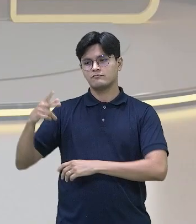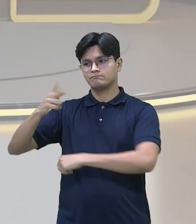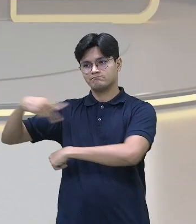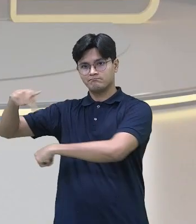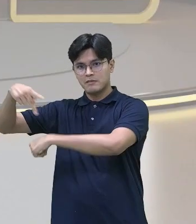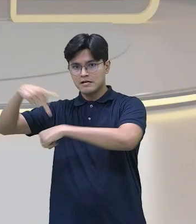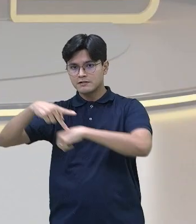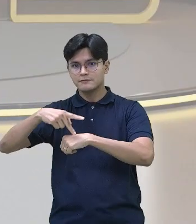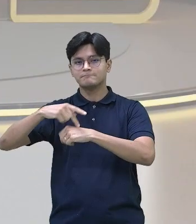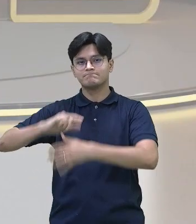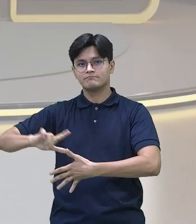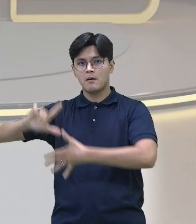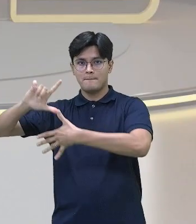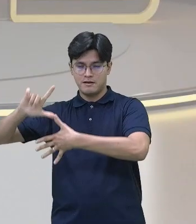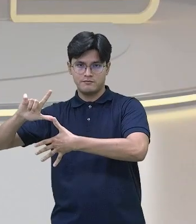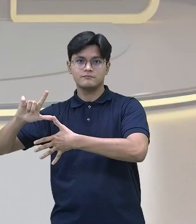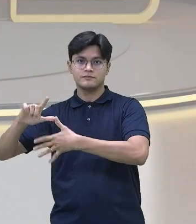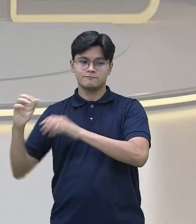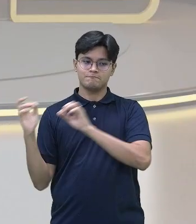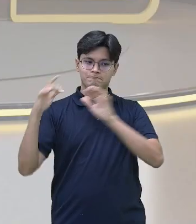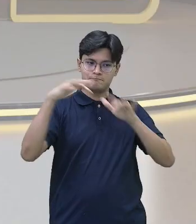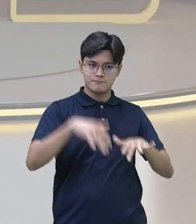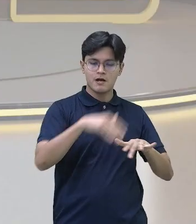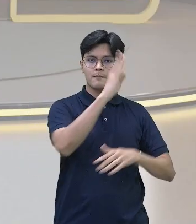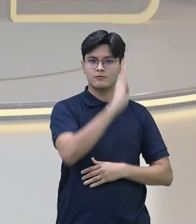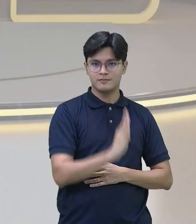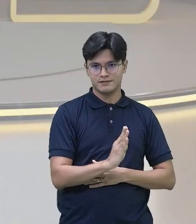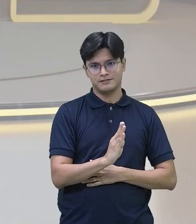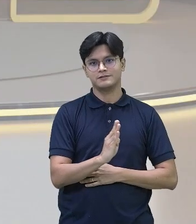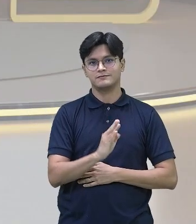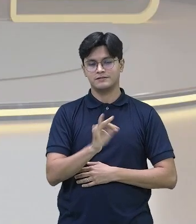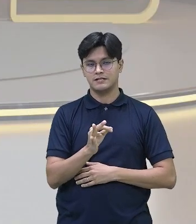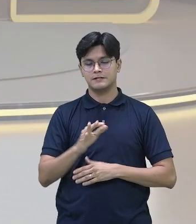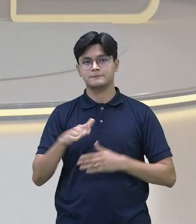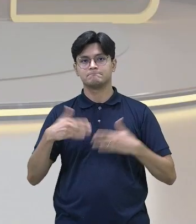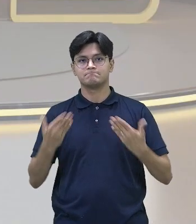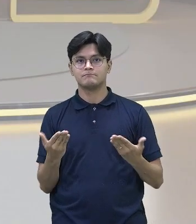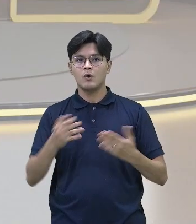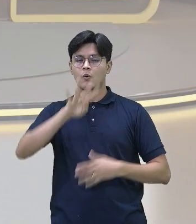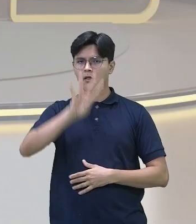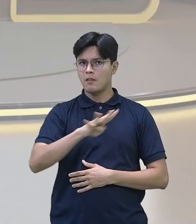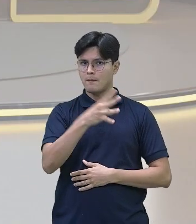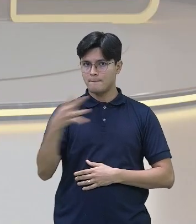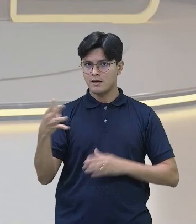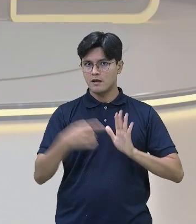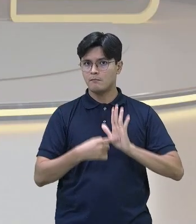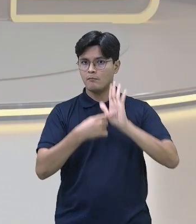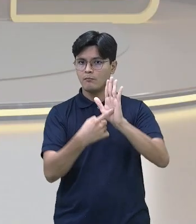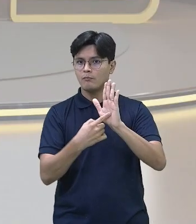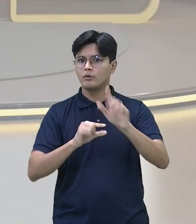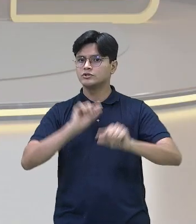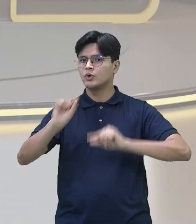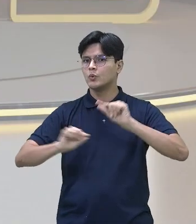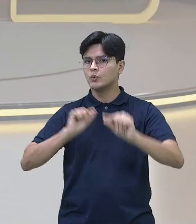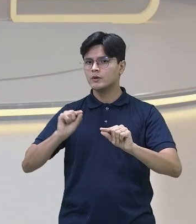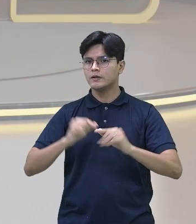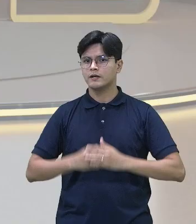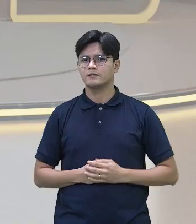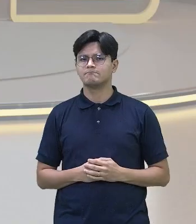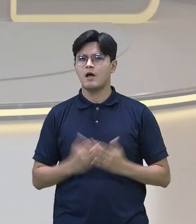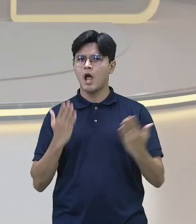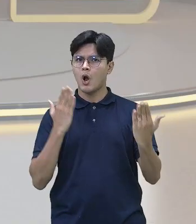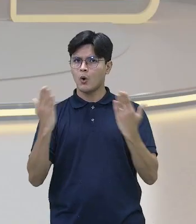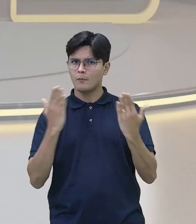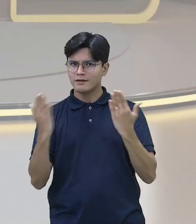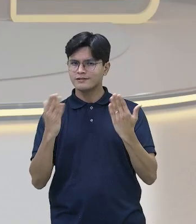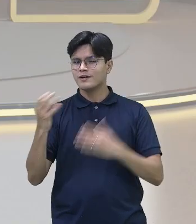para Colômbia e Brasil. Tabelas também elas podem detalhar a proporção de imigrantes de cada país e a evolução